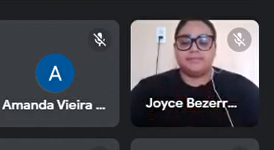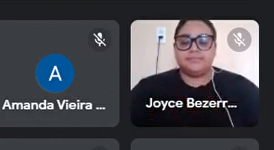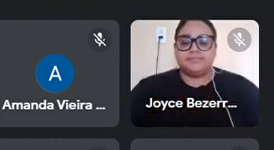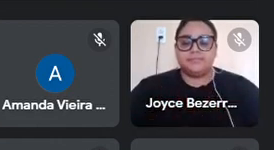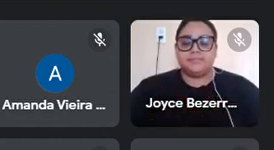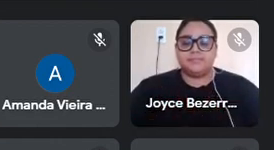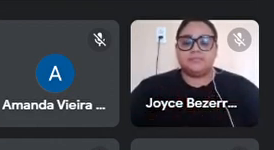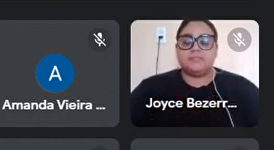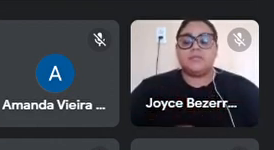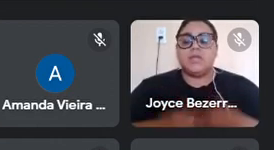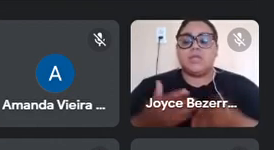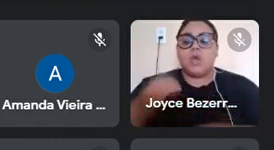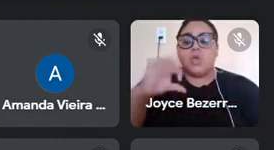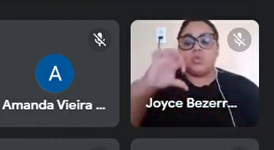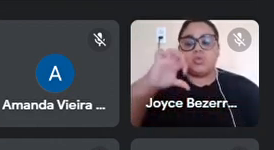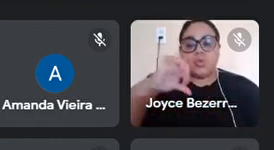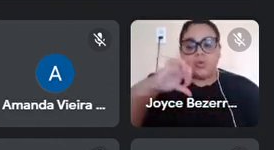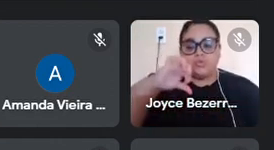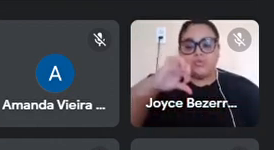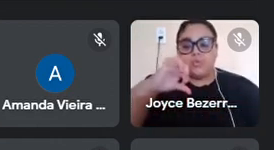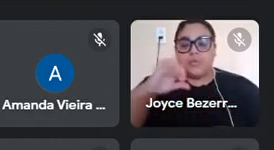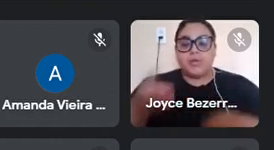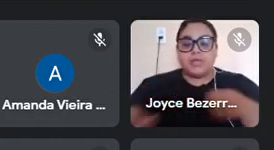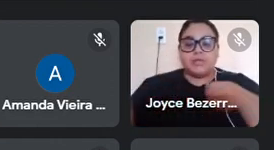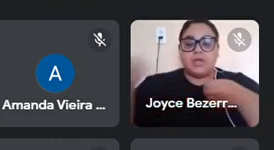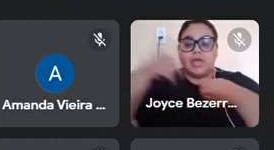Então, 9 horas a gente retorna.